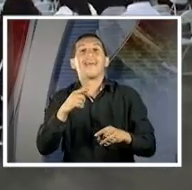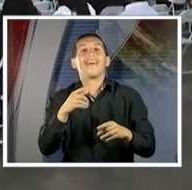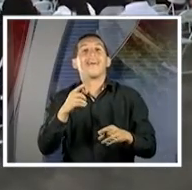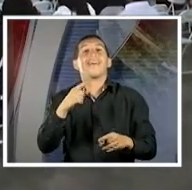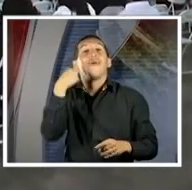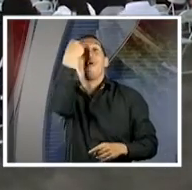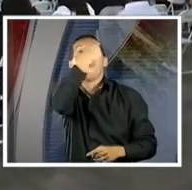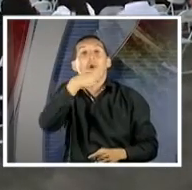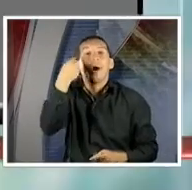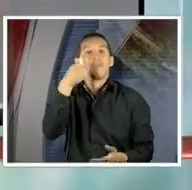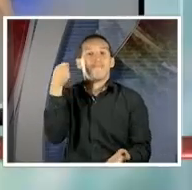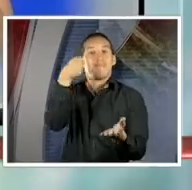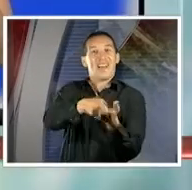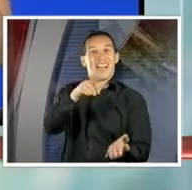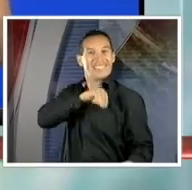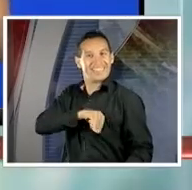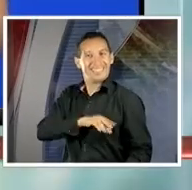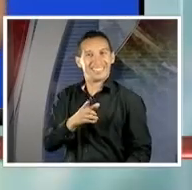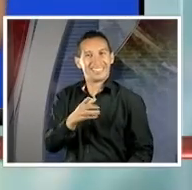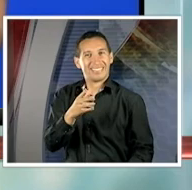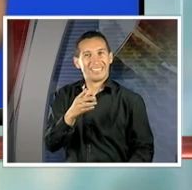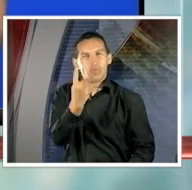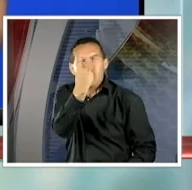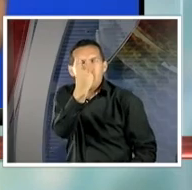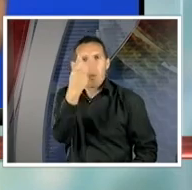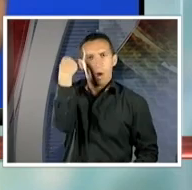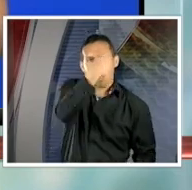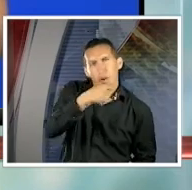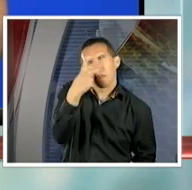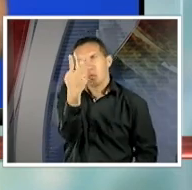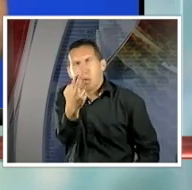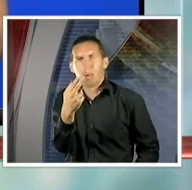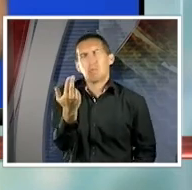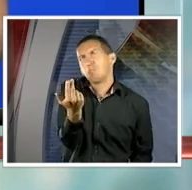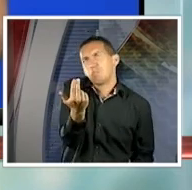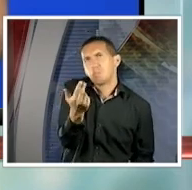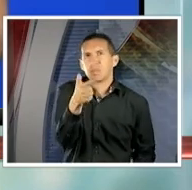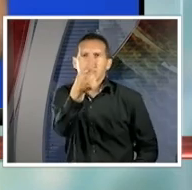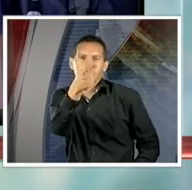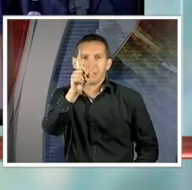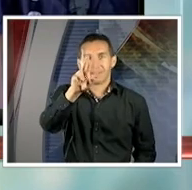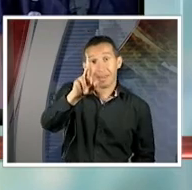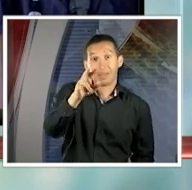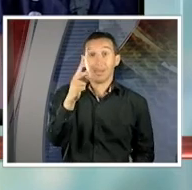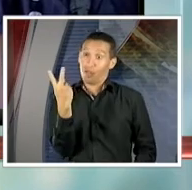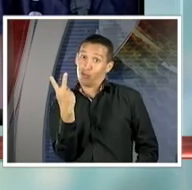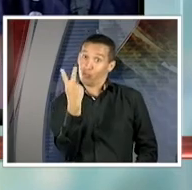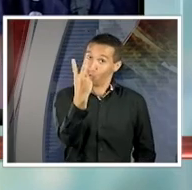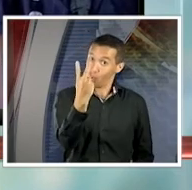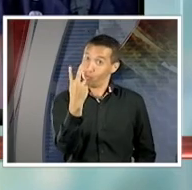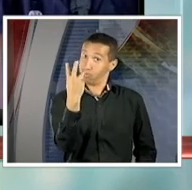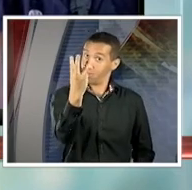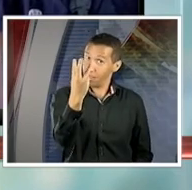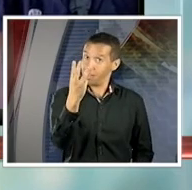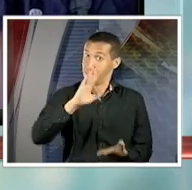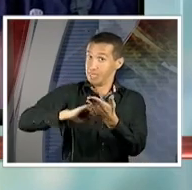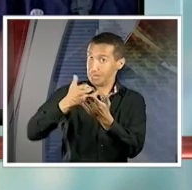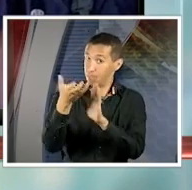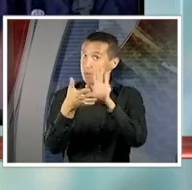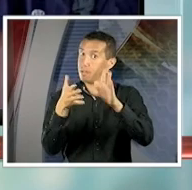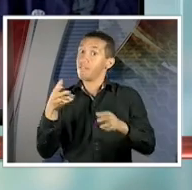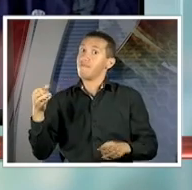pagamento é por período. A hora de tradução custa em média R$ 70 e geralmente 2 ou